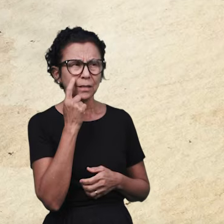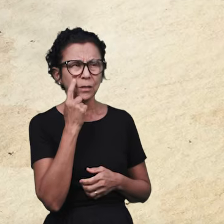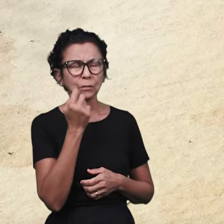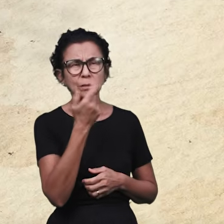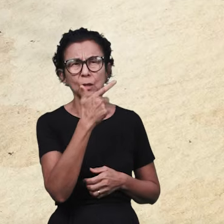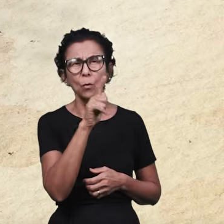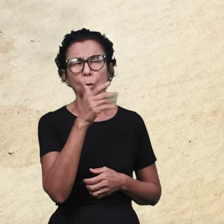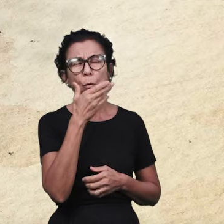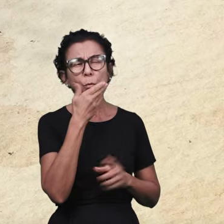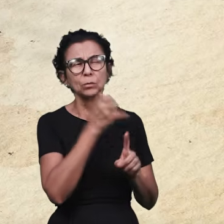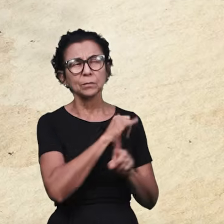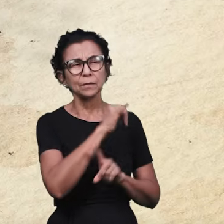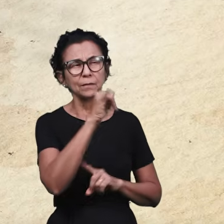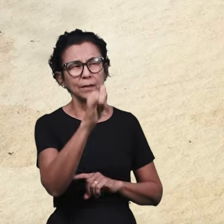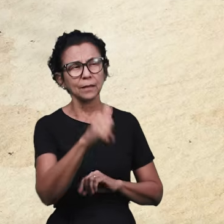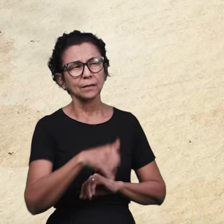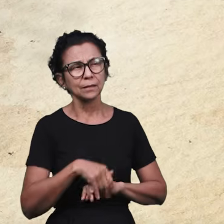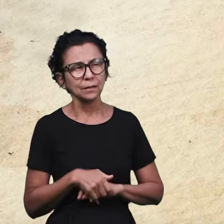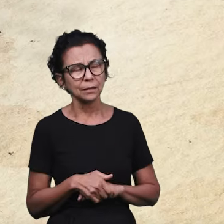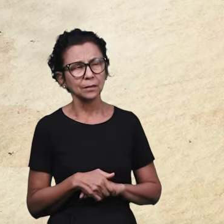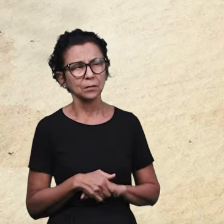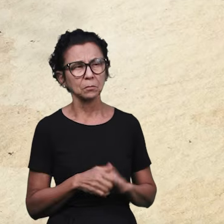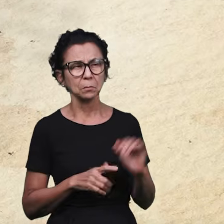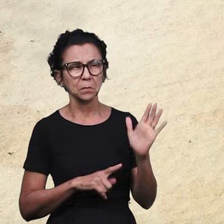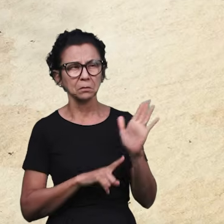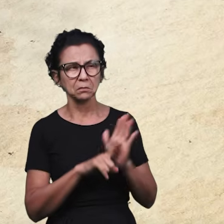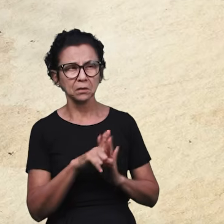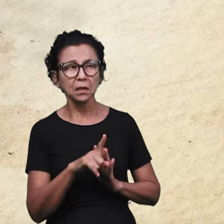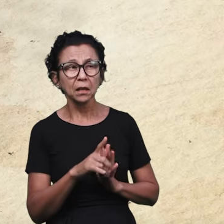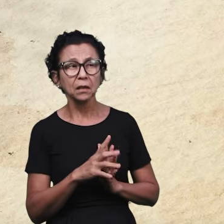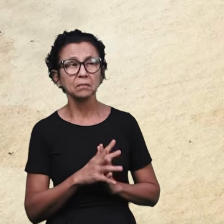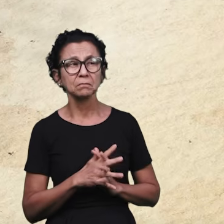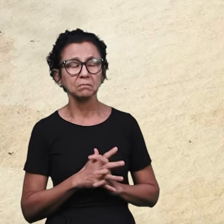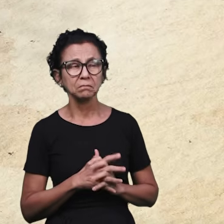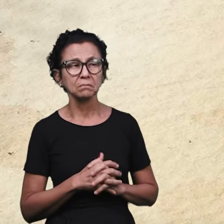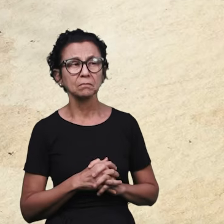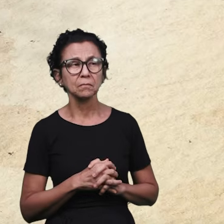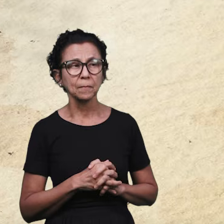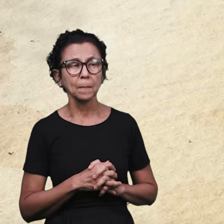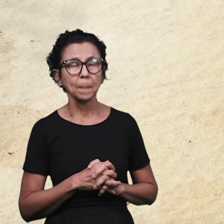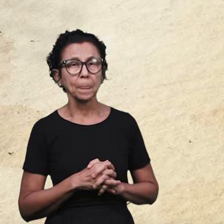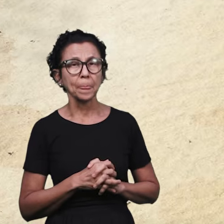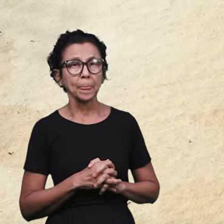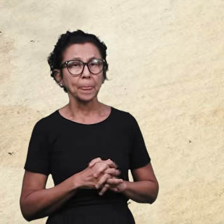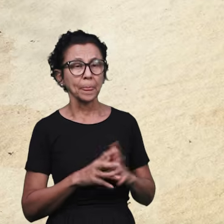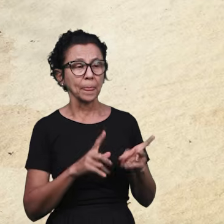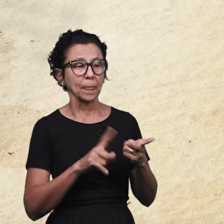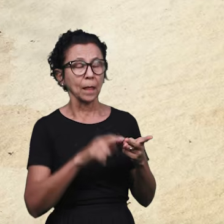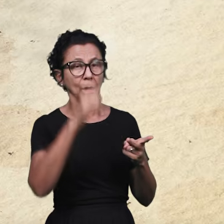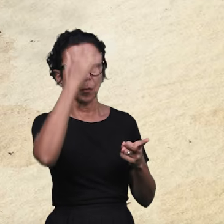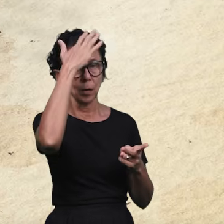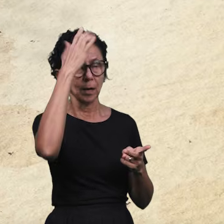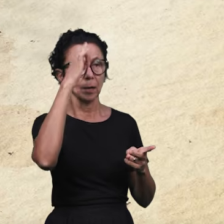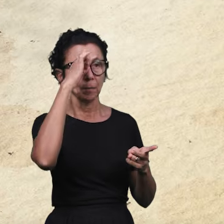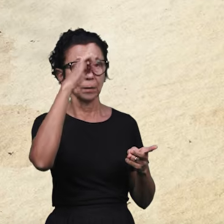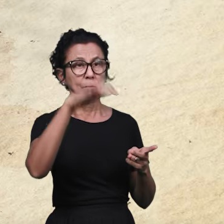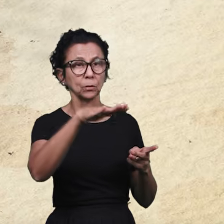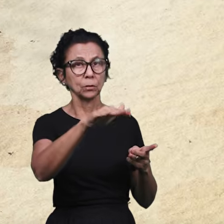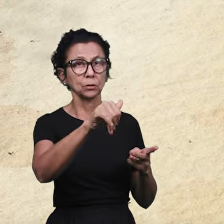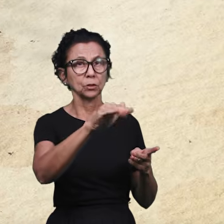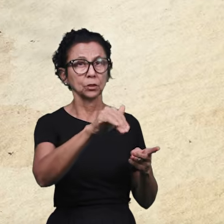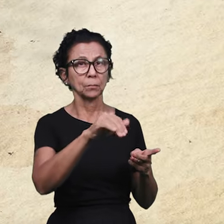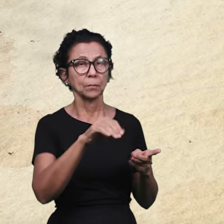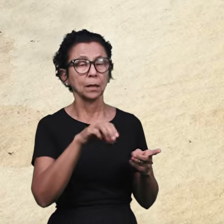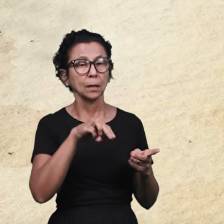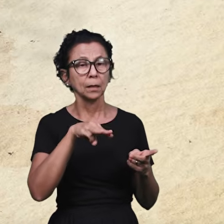gente poderia consultar?". Então, ele mandou chamar a Mica, né, que era o